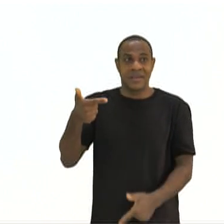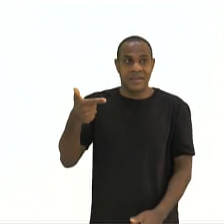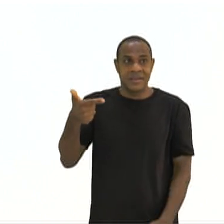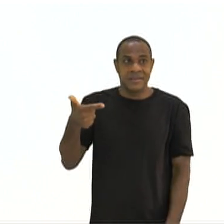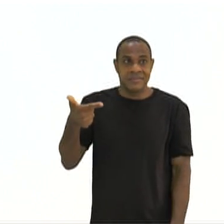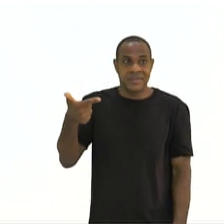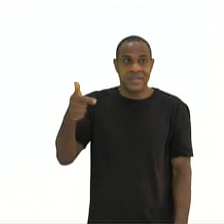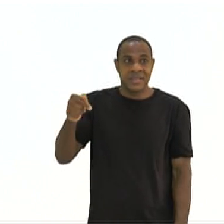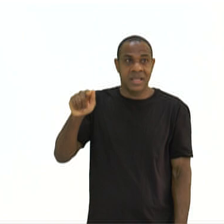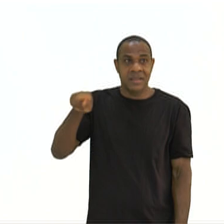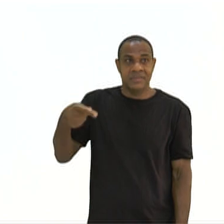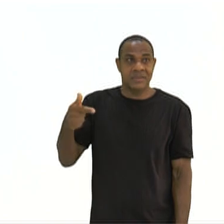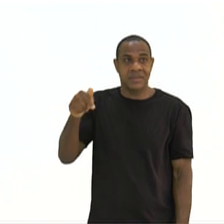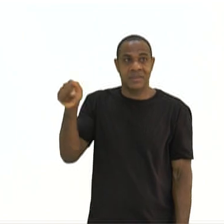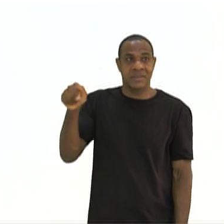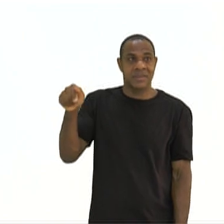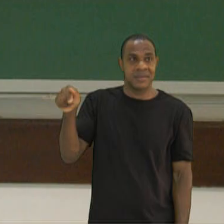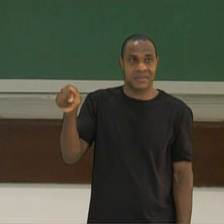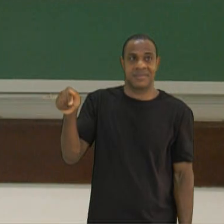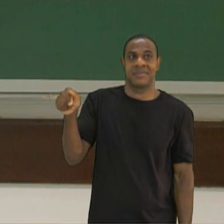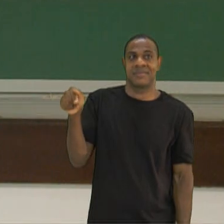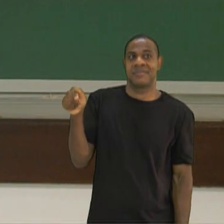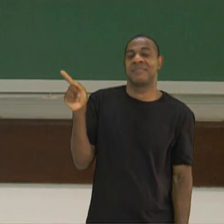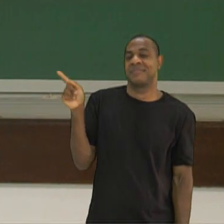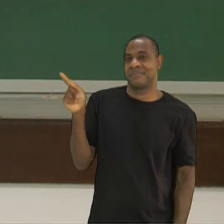em metros por segundo é